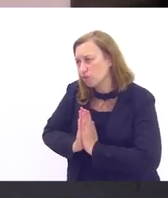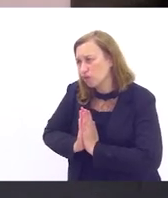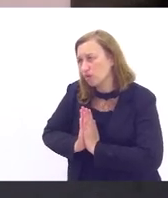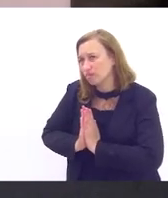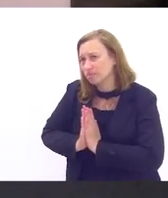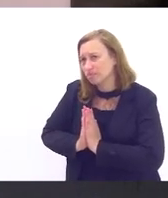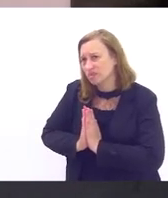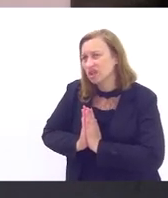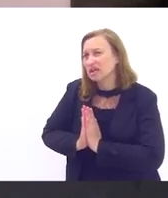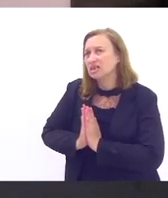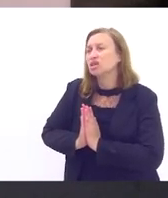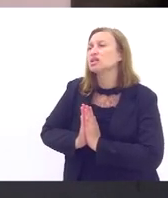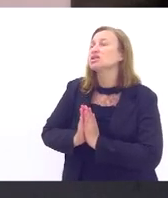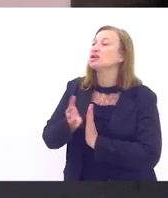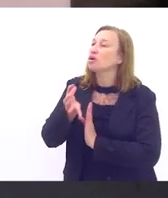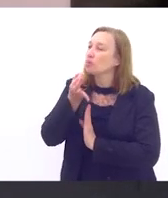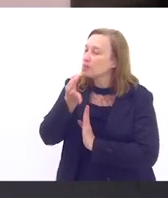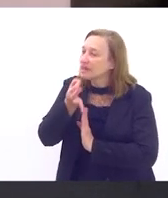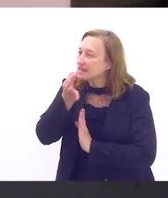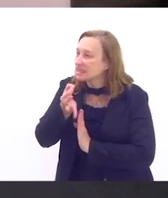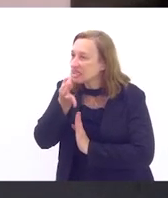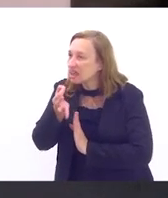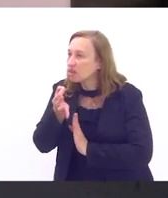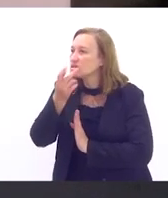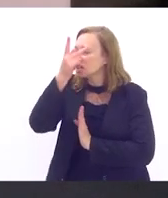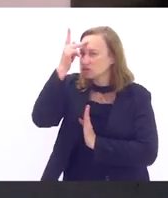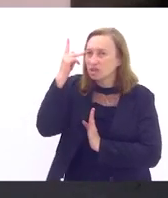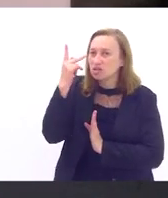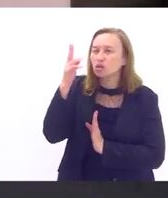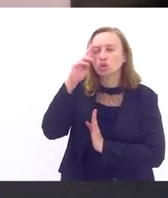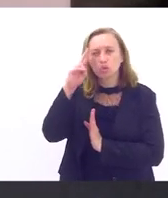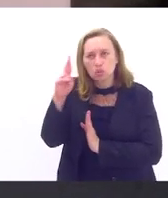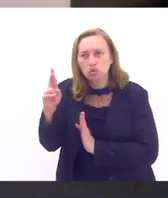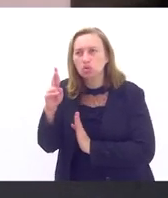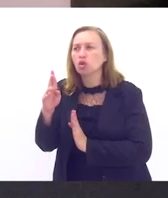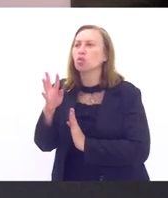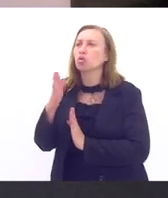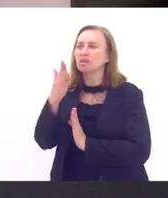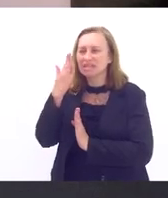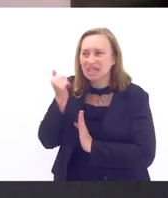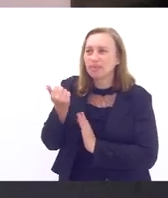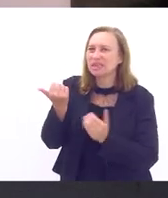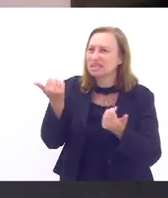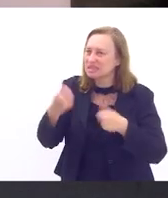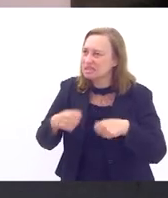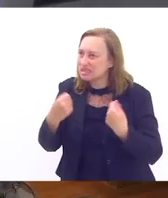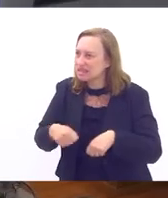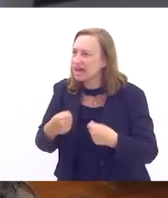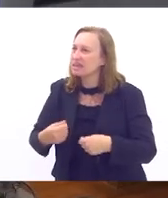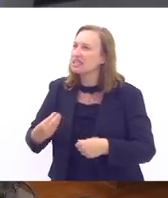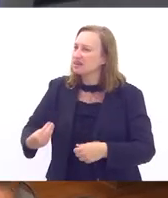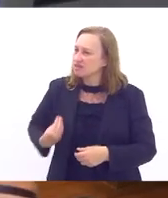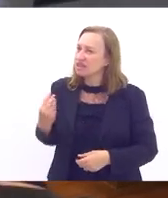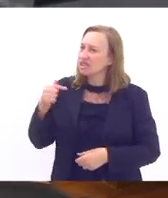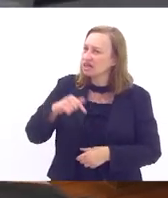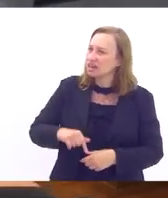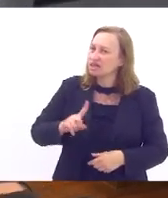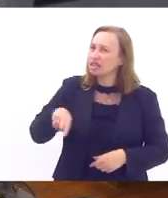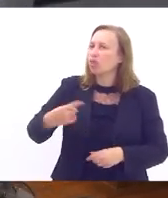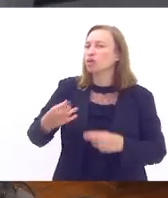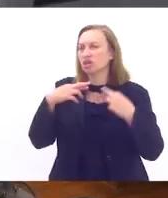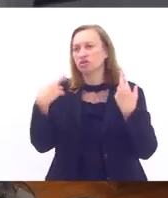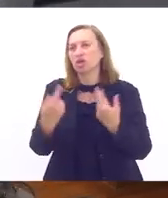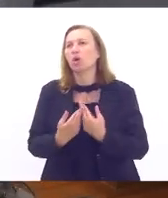né, faça sugestões das pessoas que o senhor julga pertinente que também estejam aqui na próxima